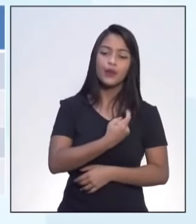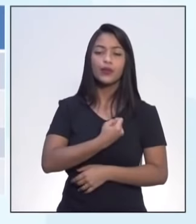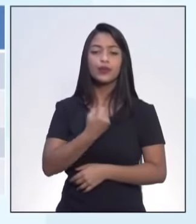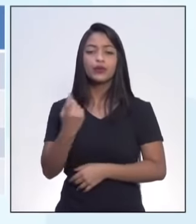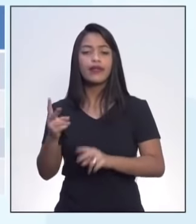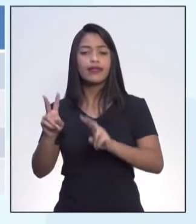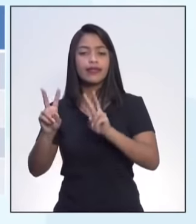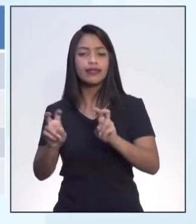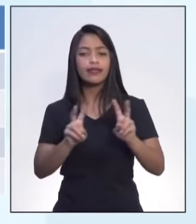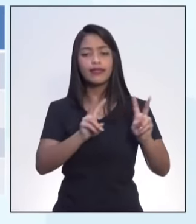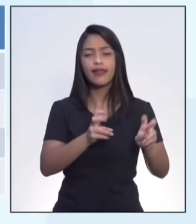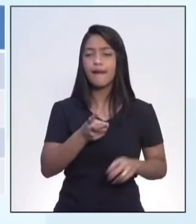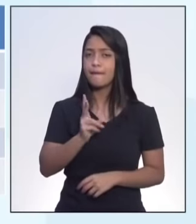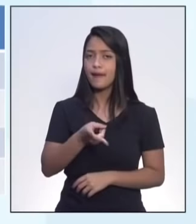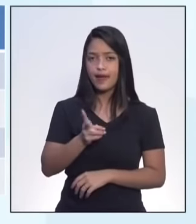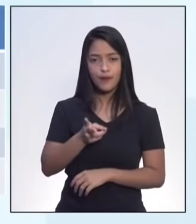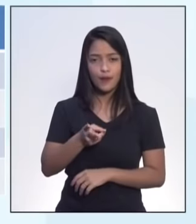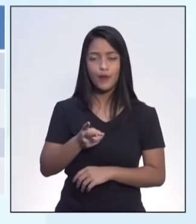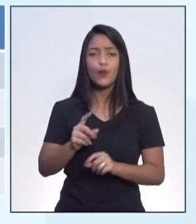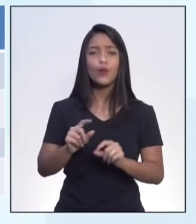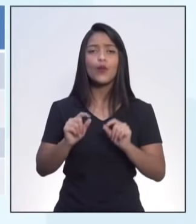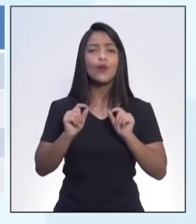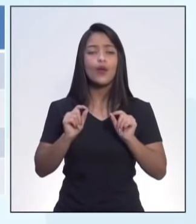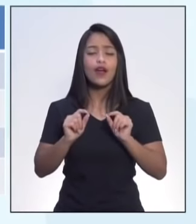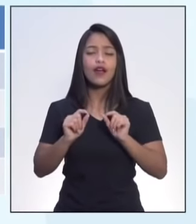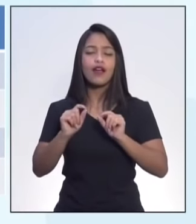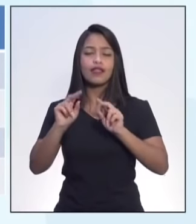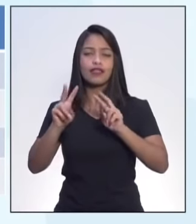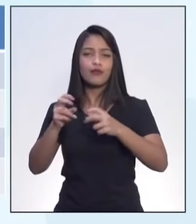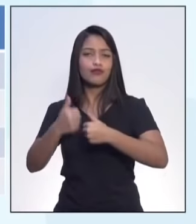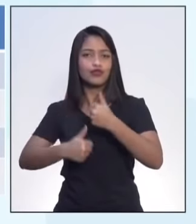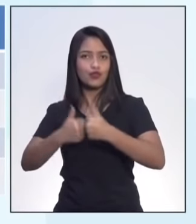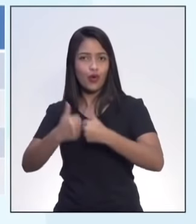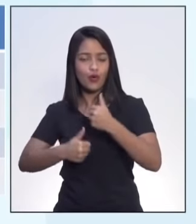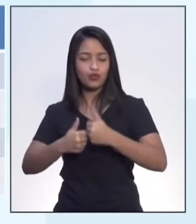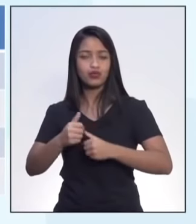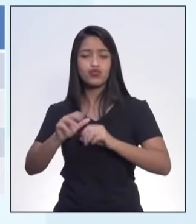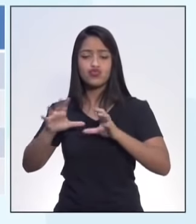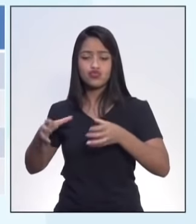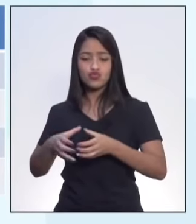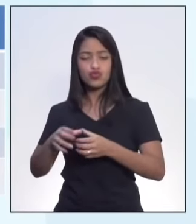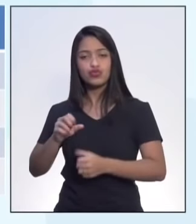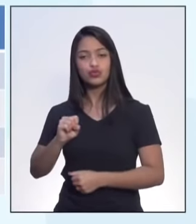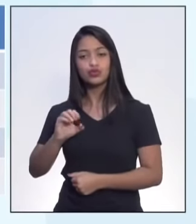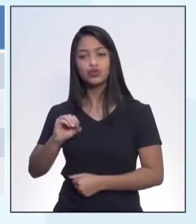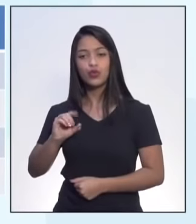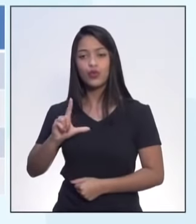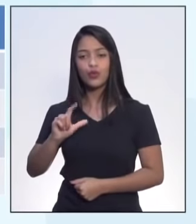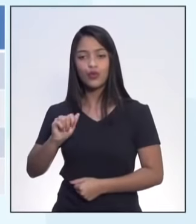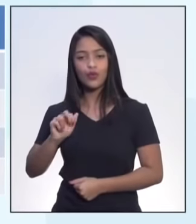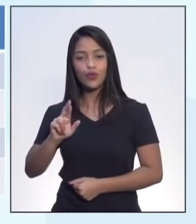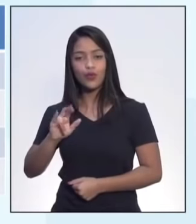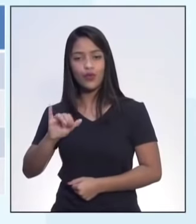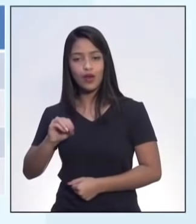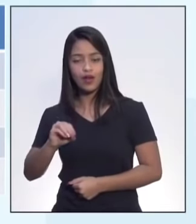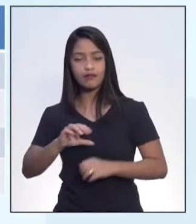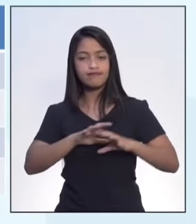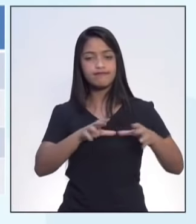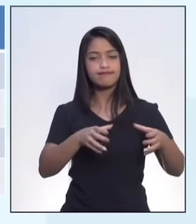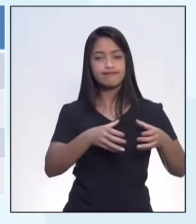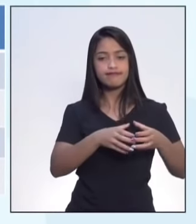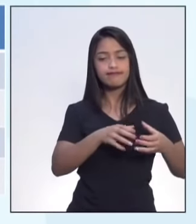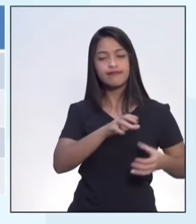né, que era a partida de futebol. Uma partida de futebol entre os times Solário Futebol Clube e Esporte